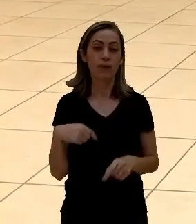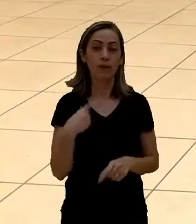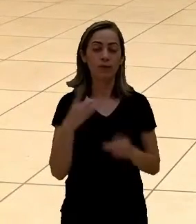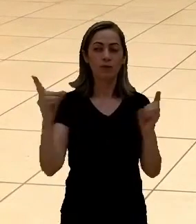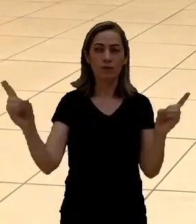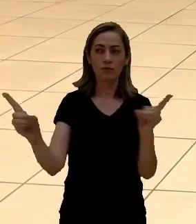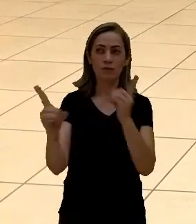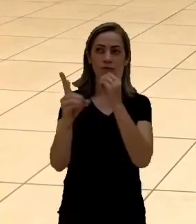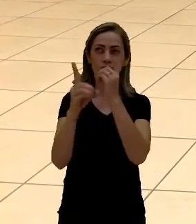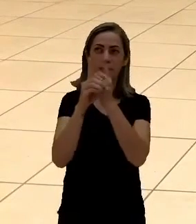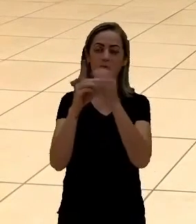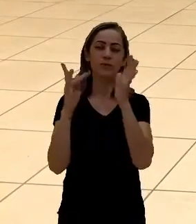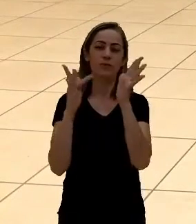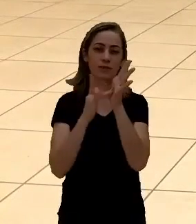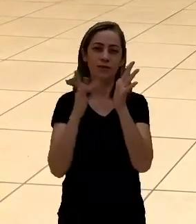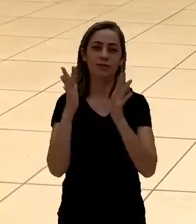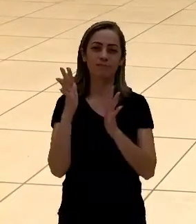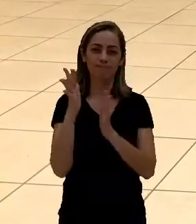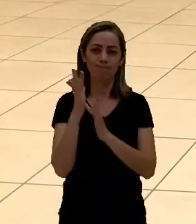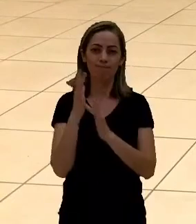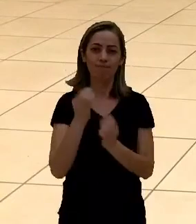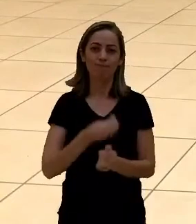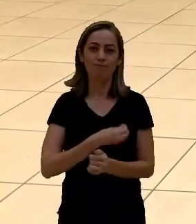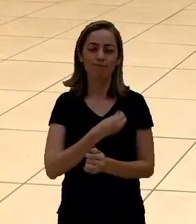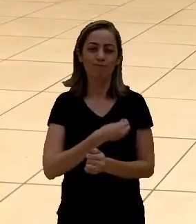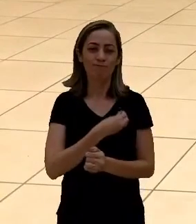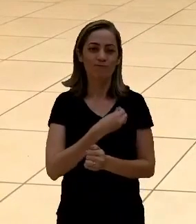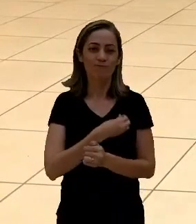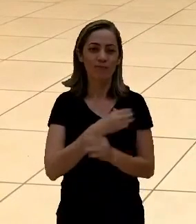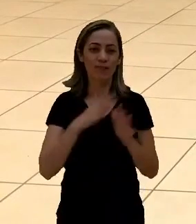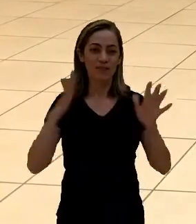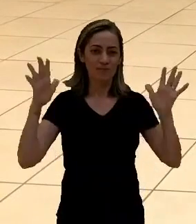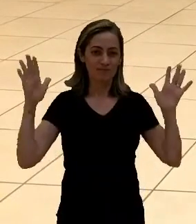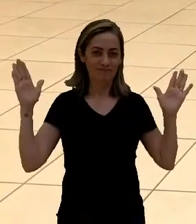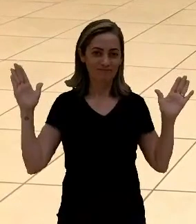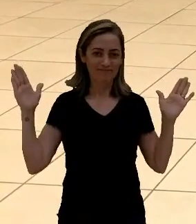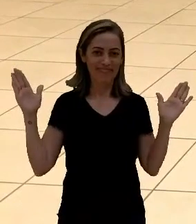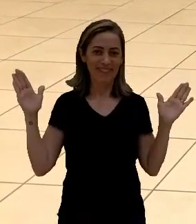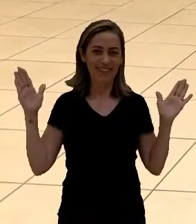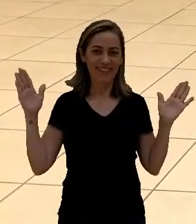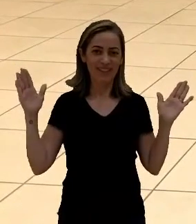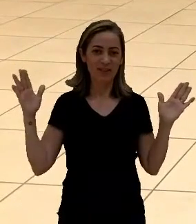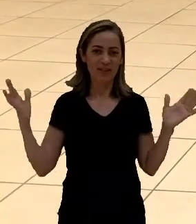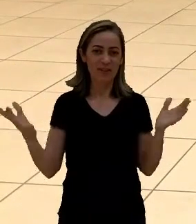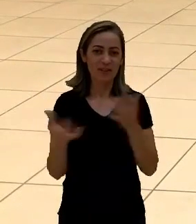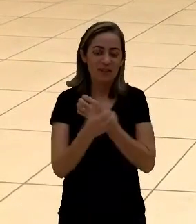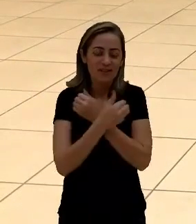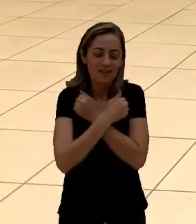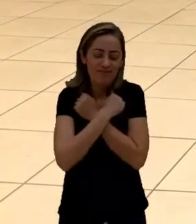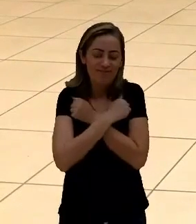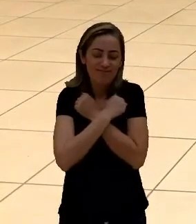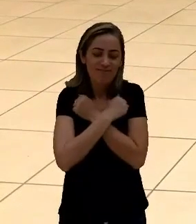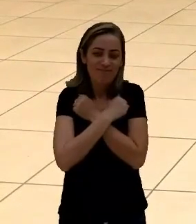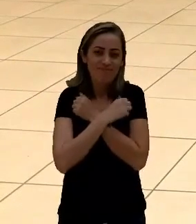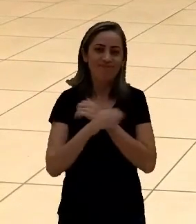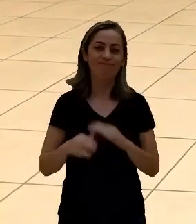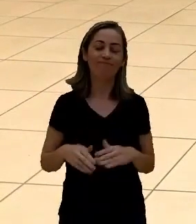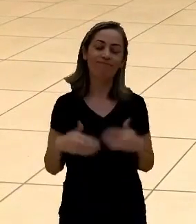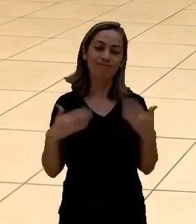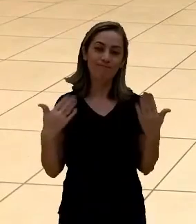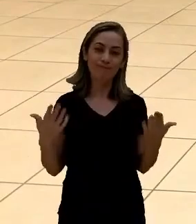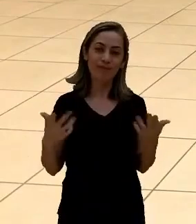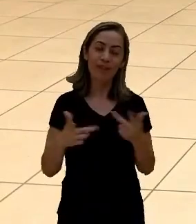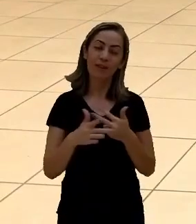encontramos Cristo que está de braços abertos para nos acolher E aí